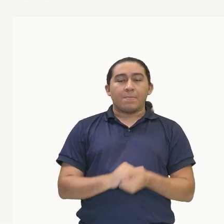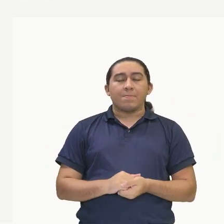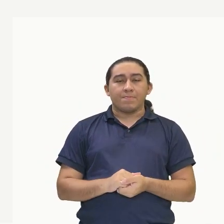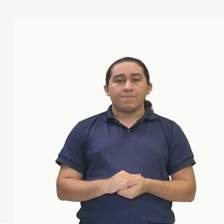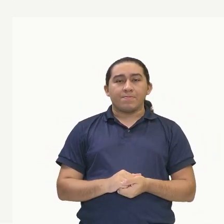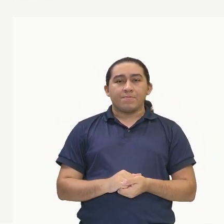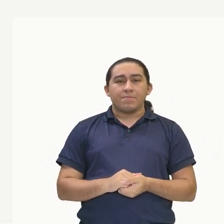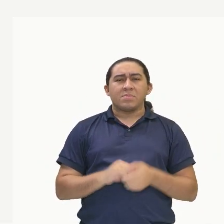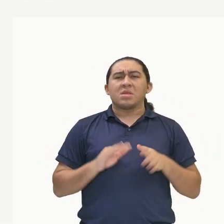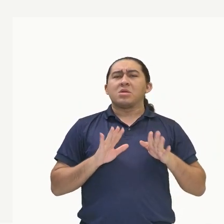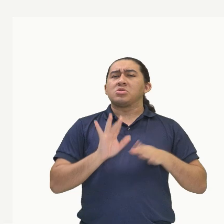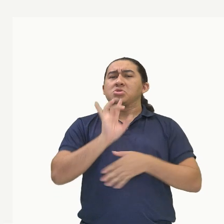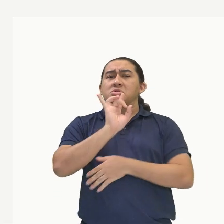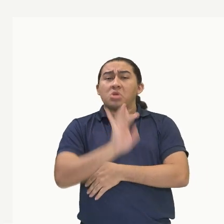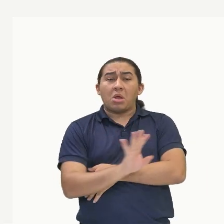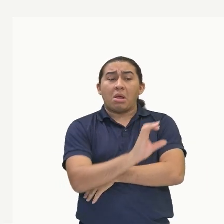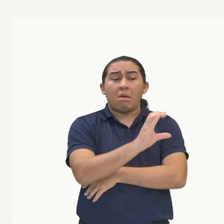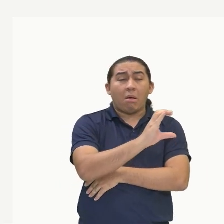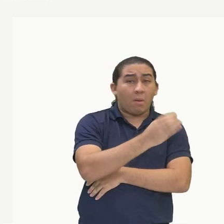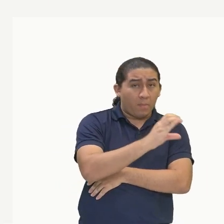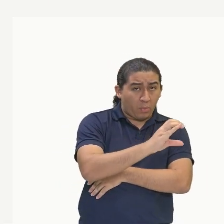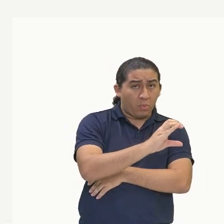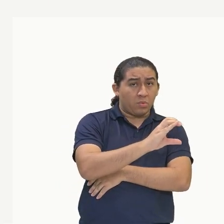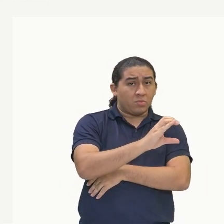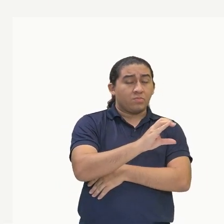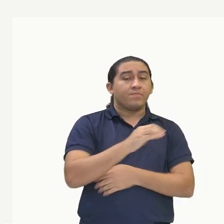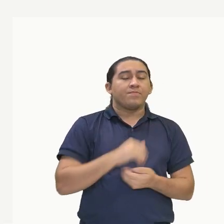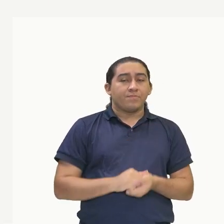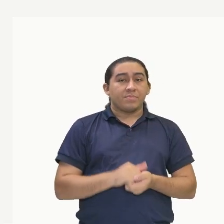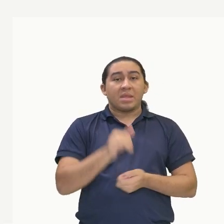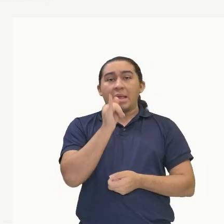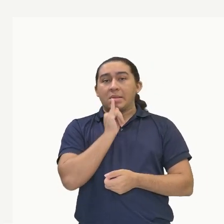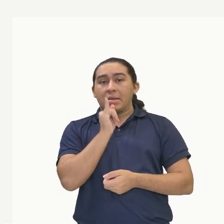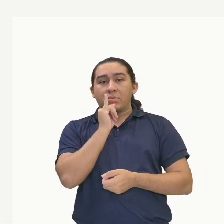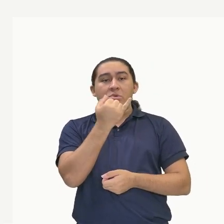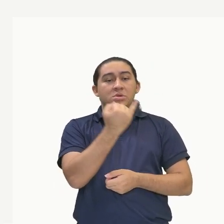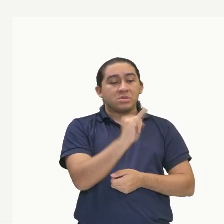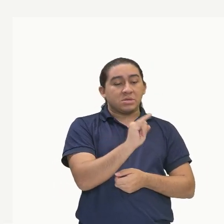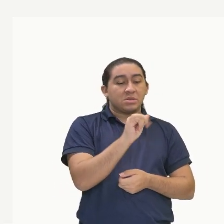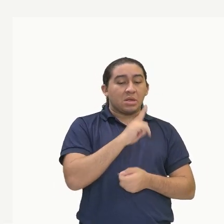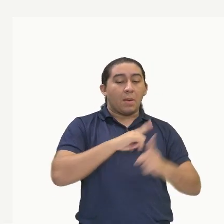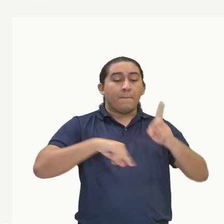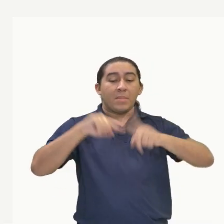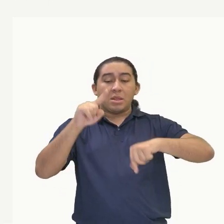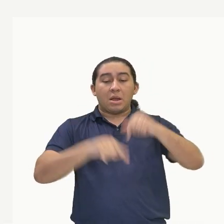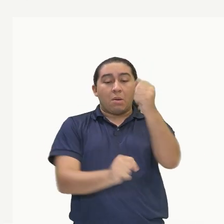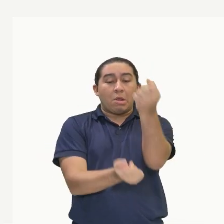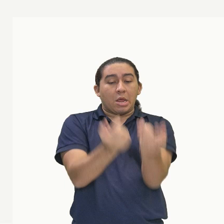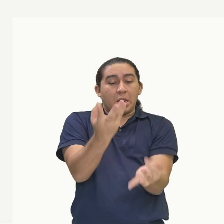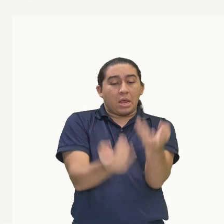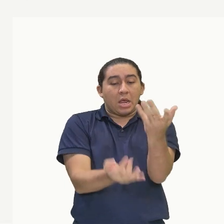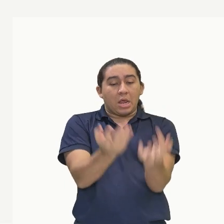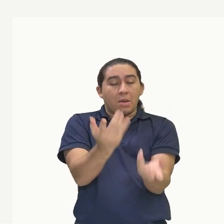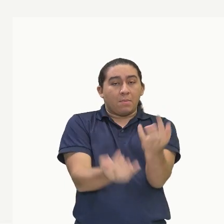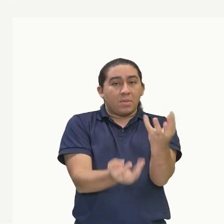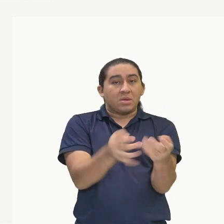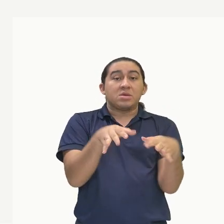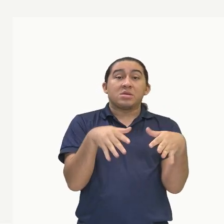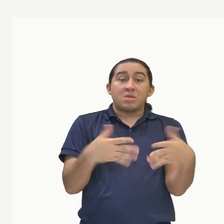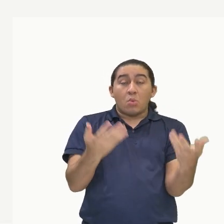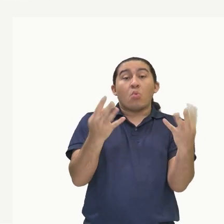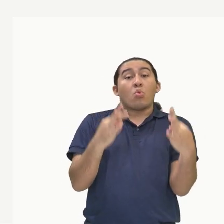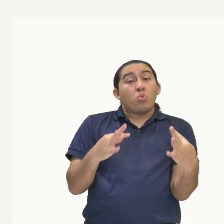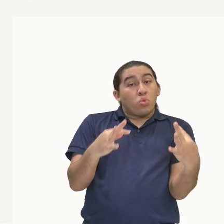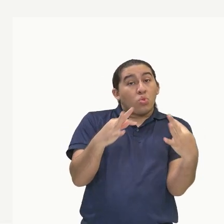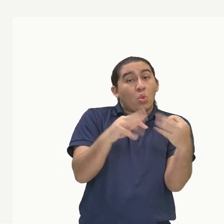assim apenas carbono, professor? No caso do carvão, quando você queima, ele vai reagir com O2, tá? Então, toda queima tem que reagir